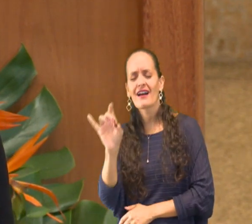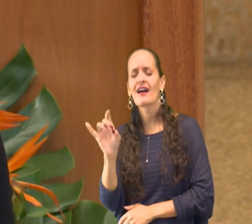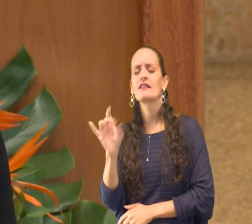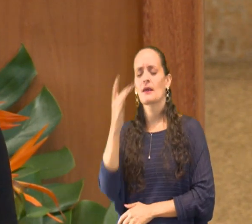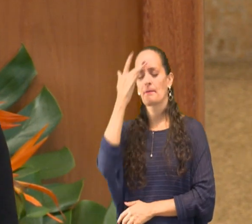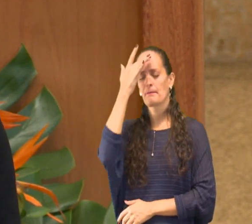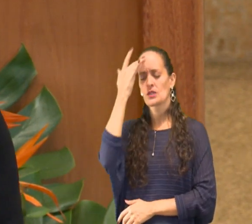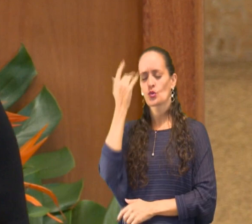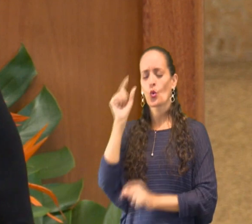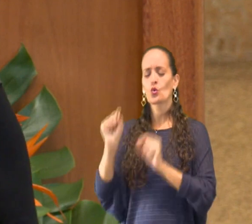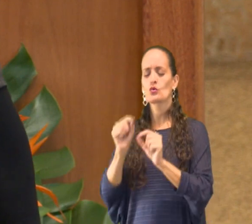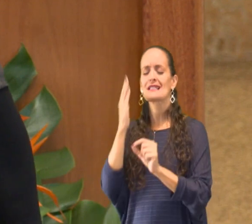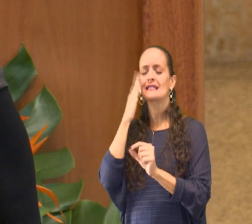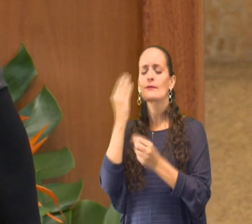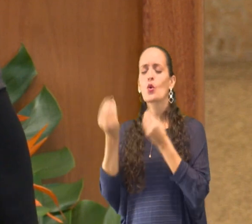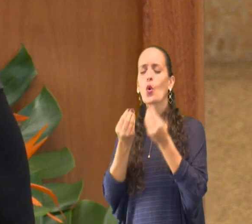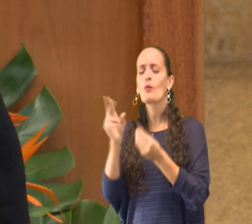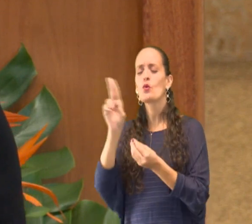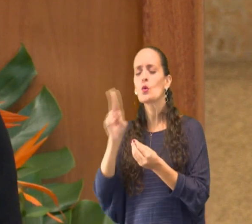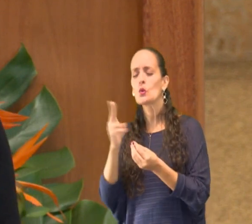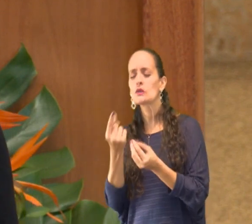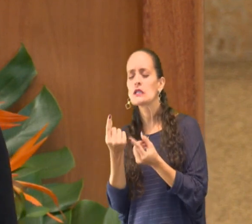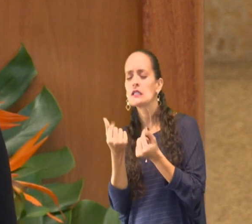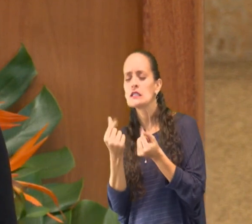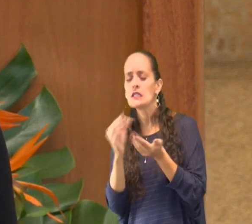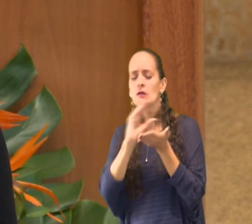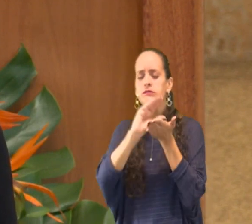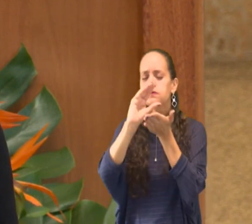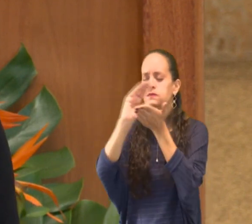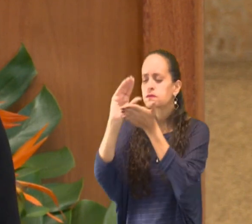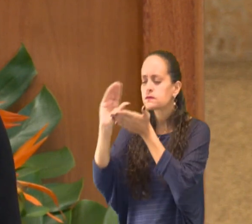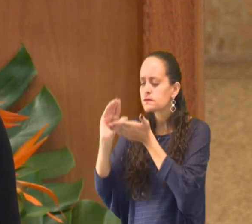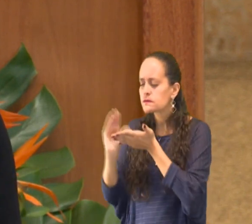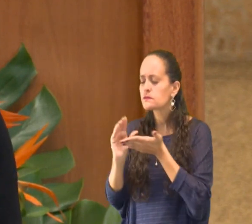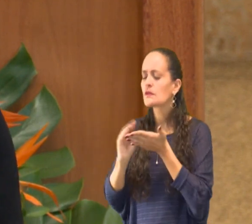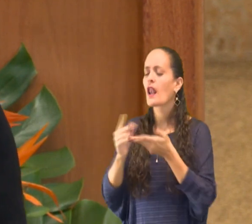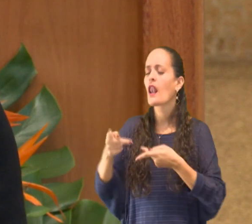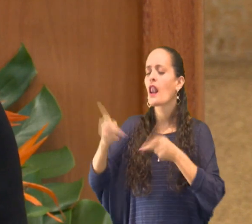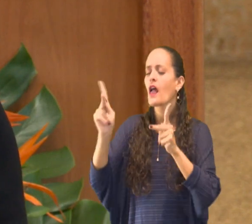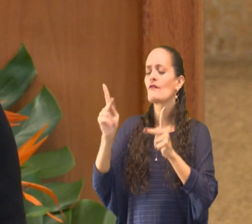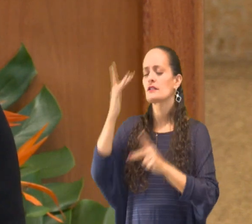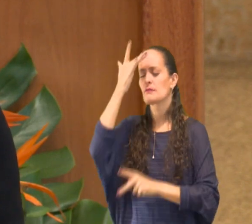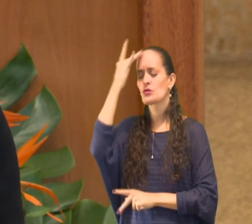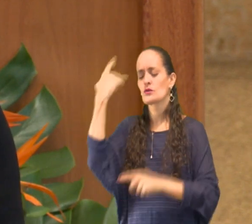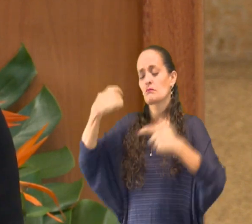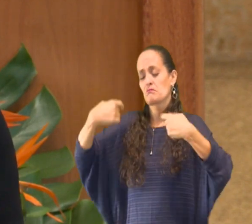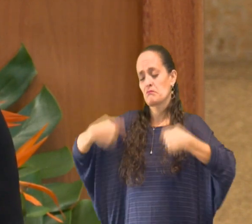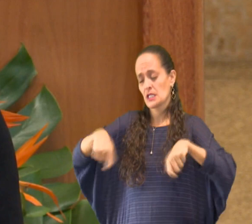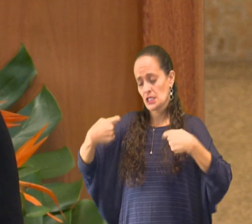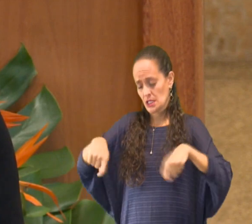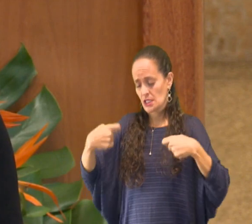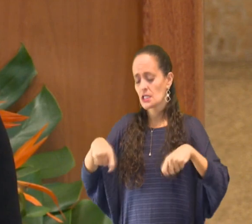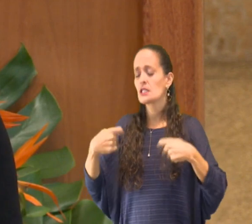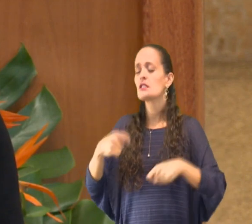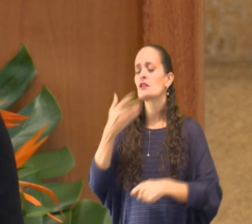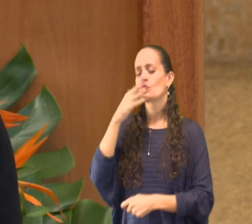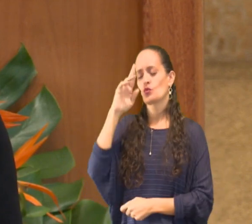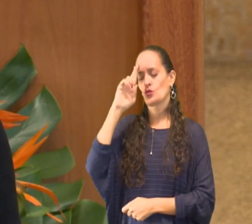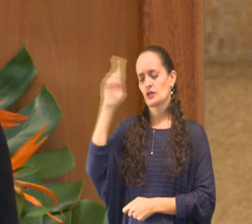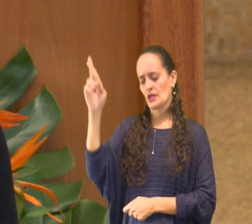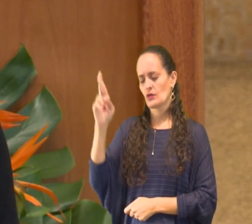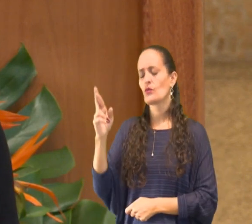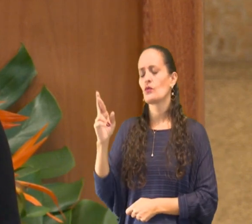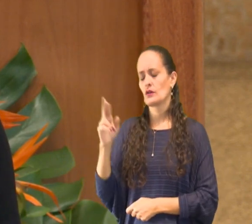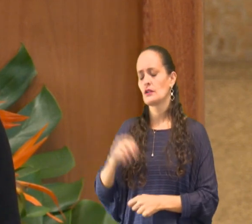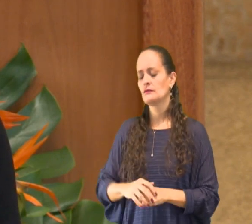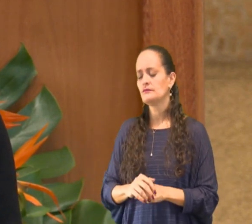mão nestes recursos, para que eles sejam levados àqueles que necessitam e àqueles que precisam do Senhor,